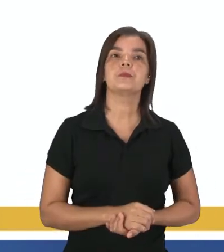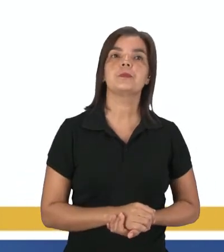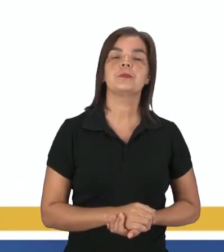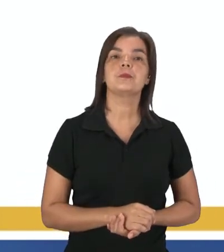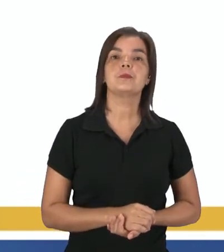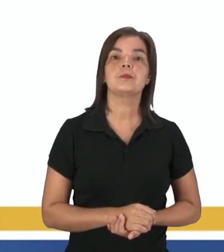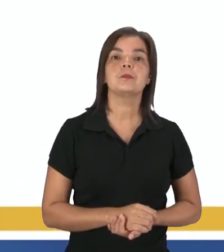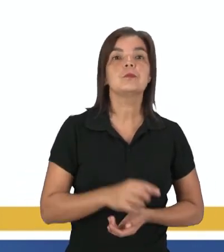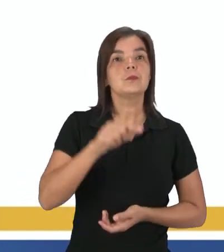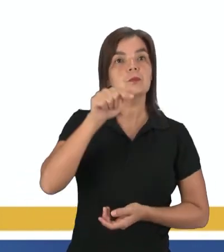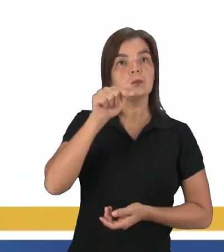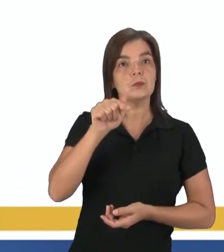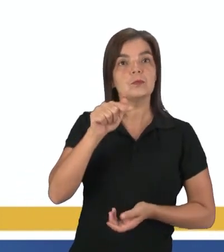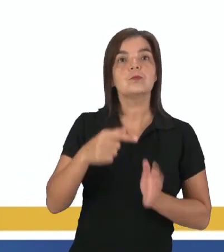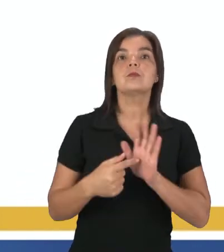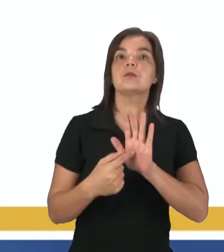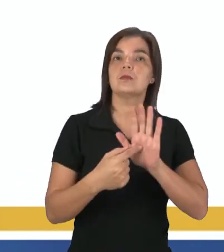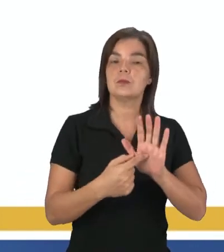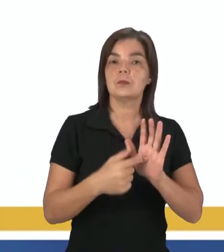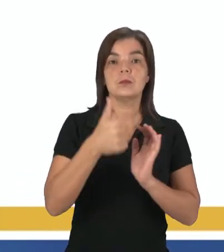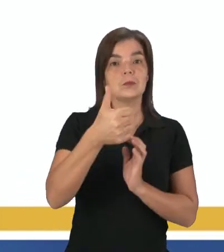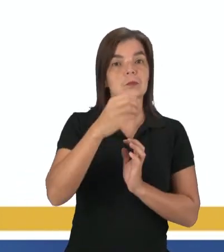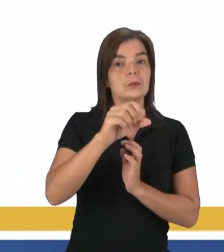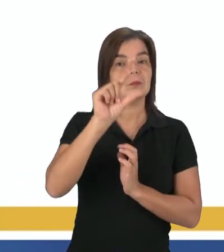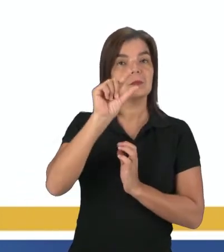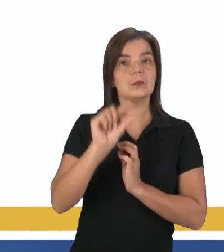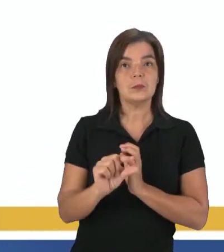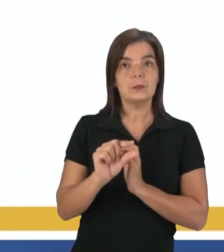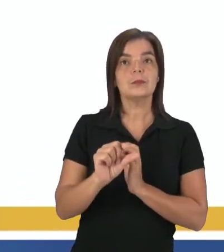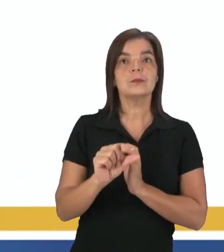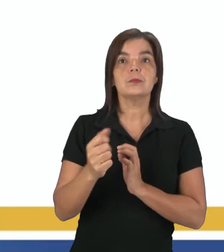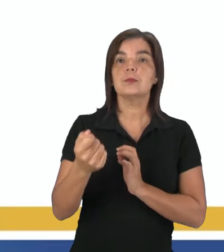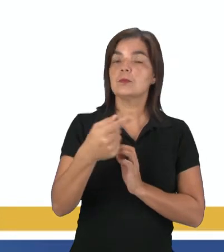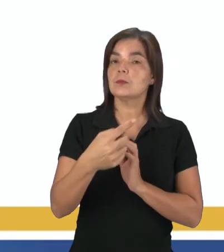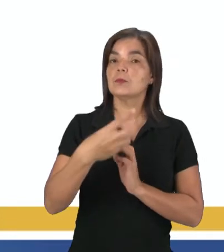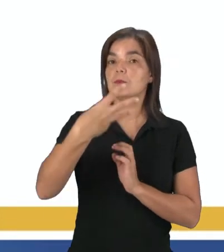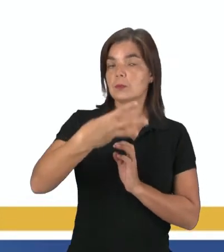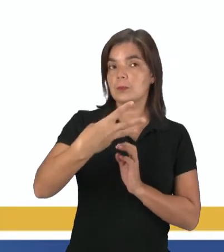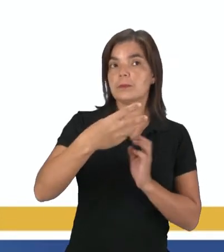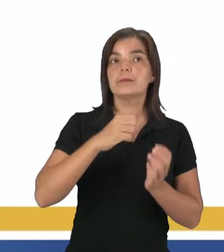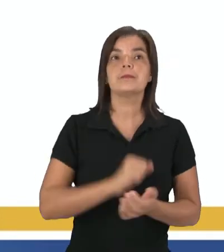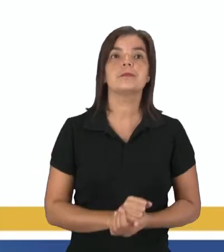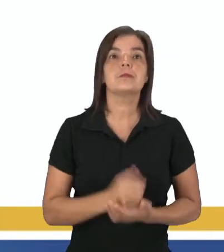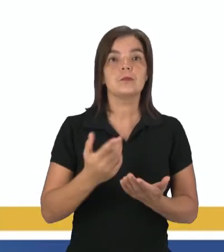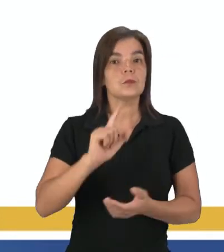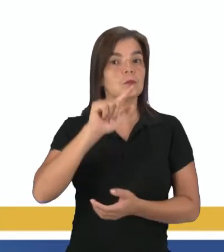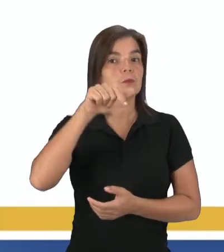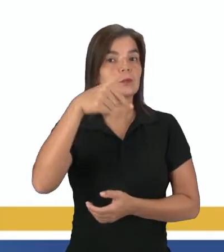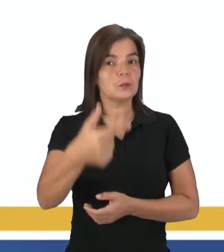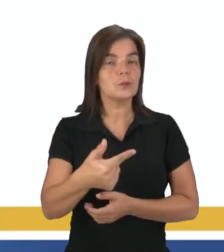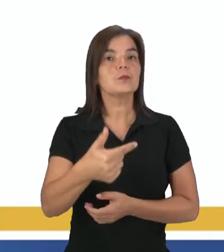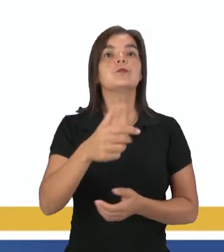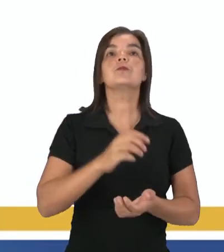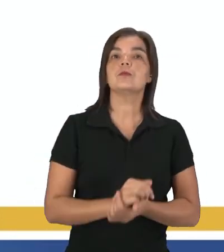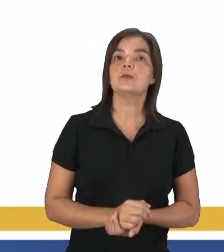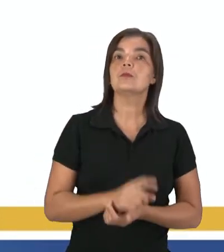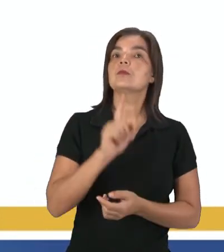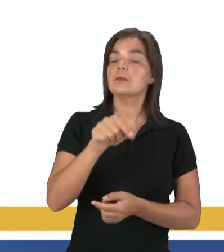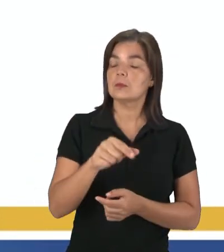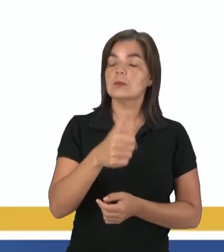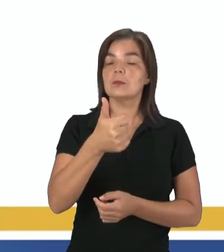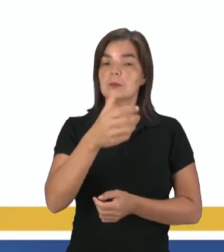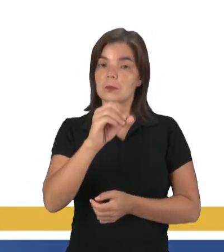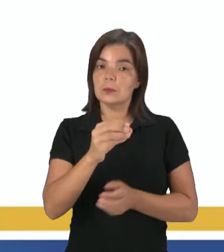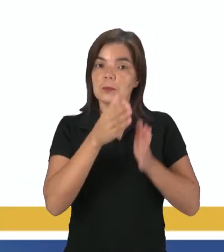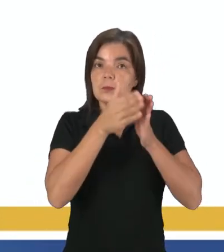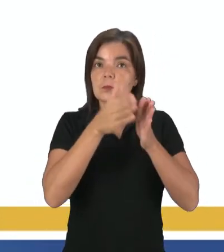Bom, o 7 representa parte 10 vezes menores que as que representavam o 3. Assim, o próximo décimo também é